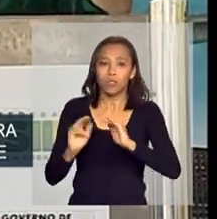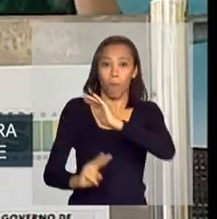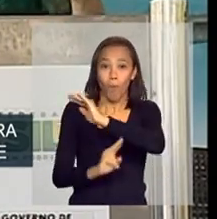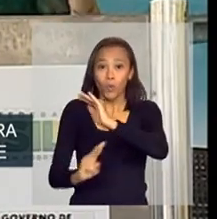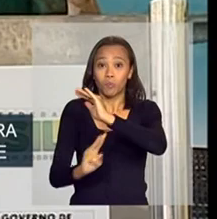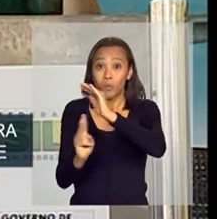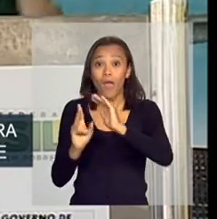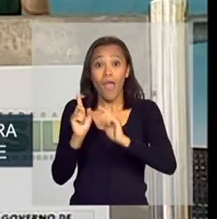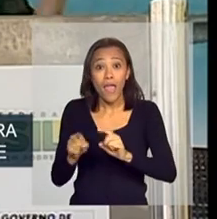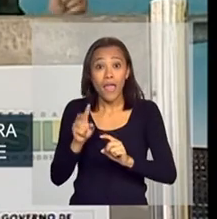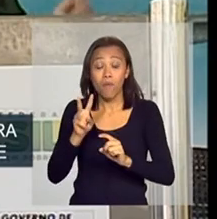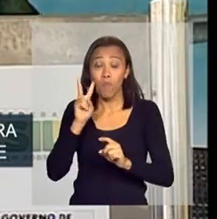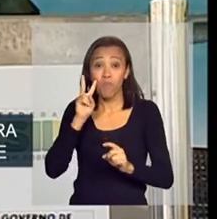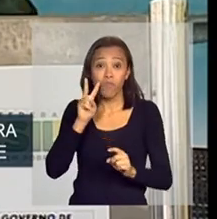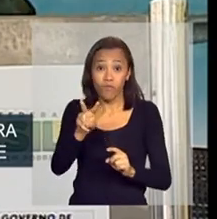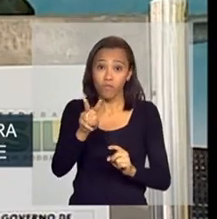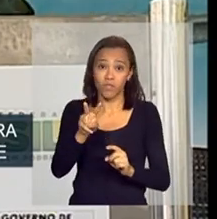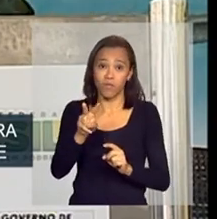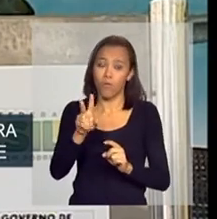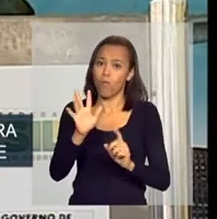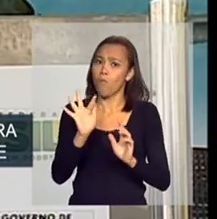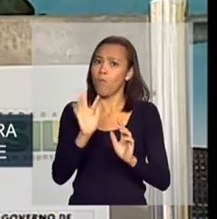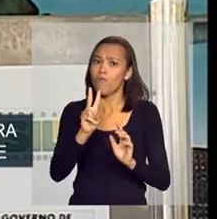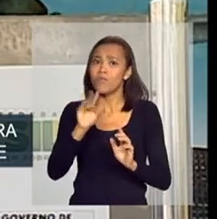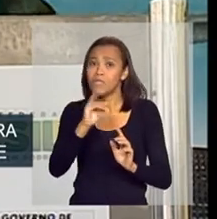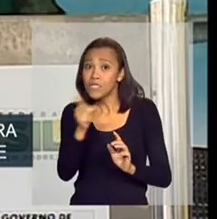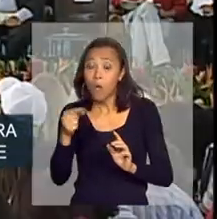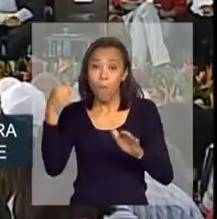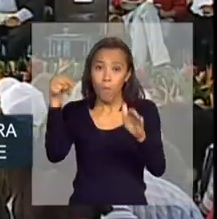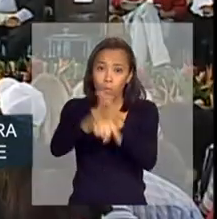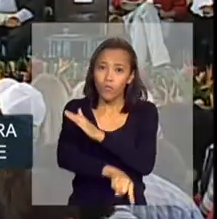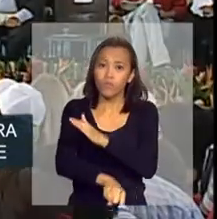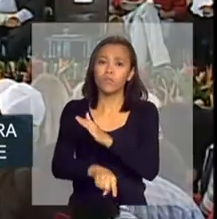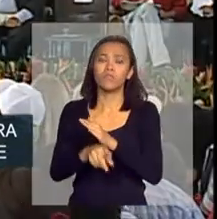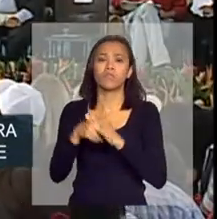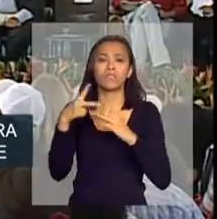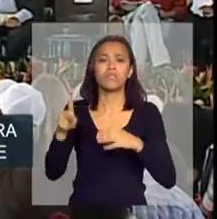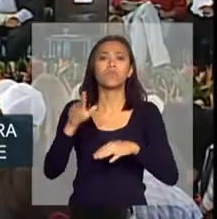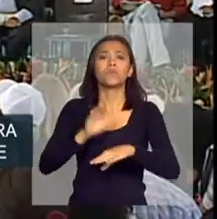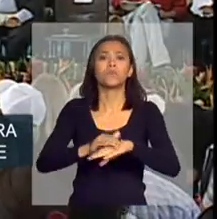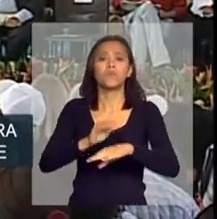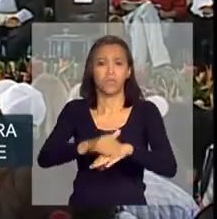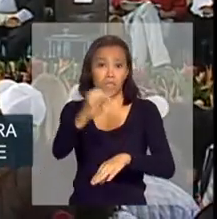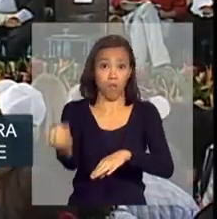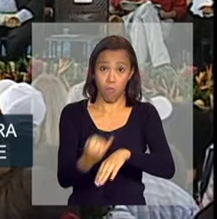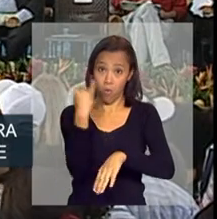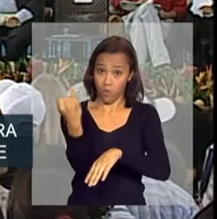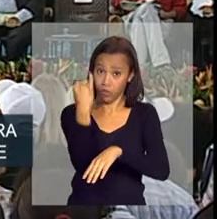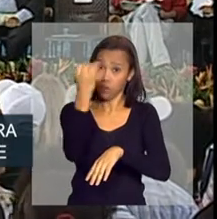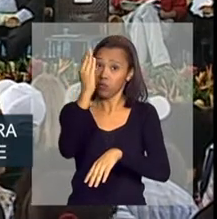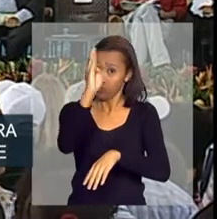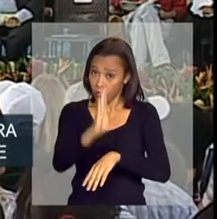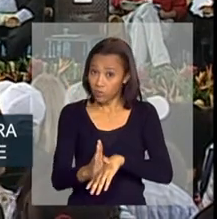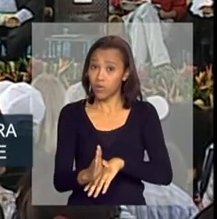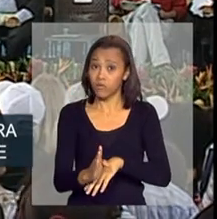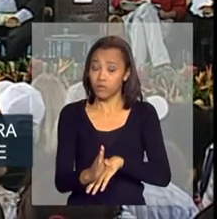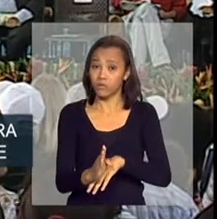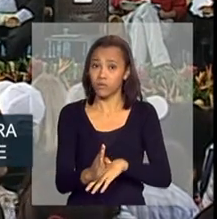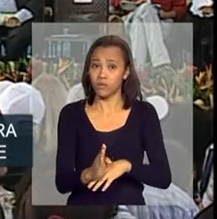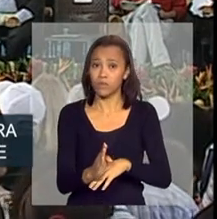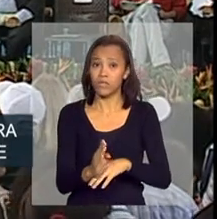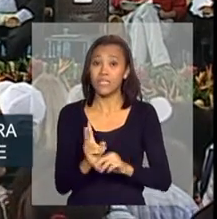uma visão profunda que o Deda tem da importância para o Brasil de